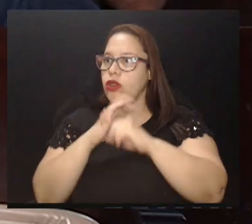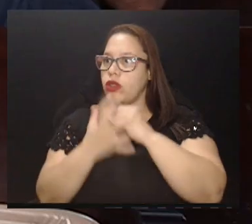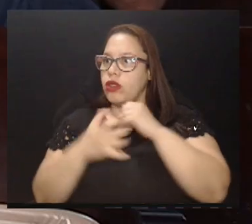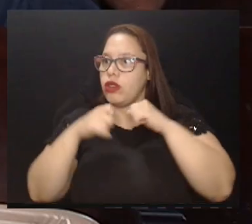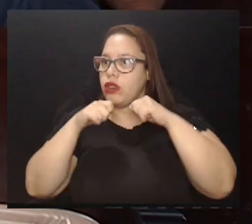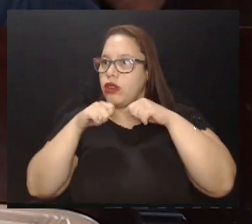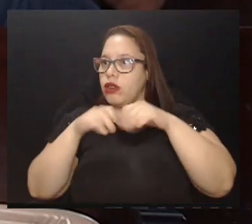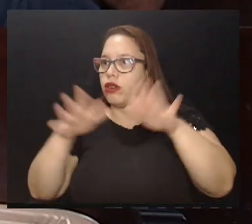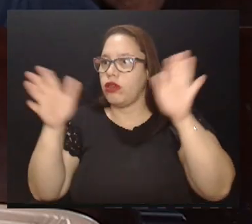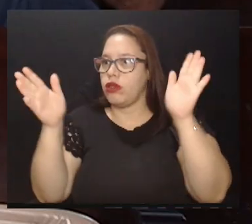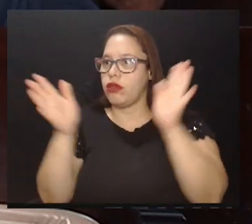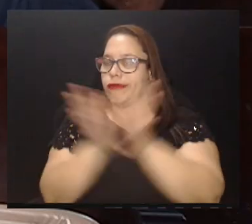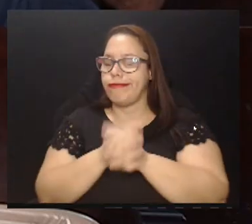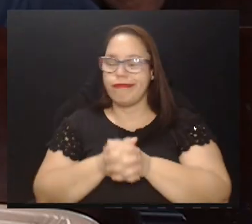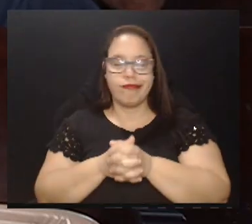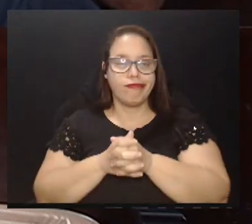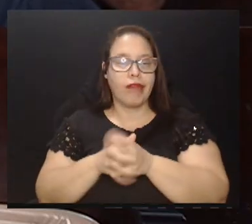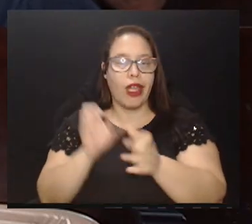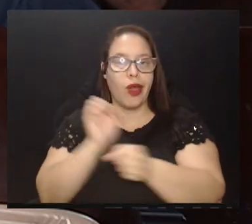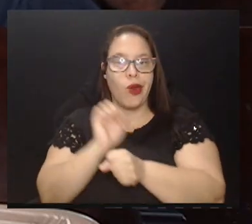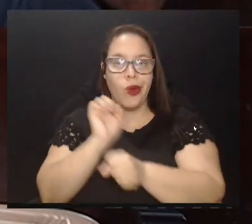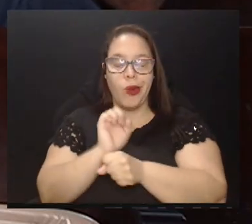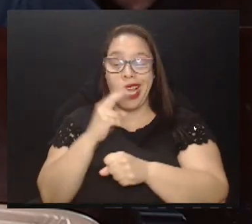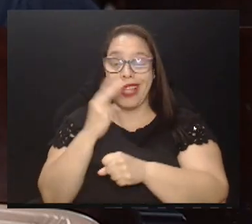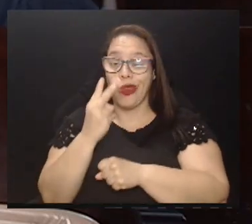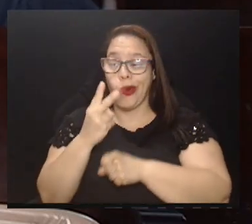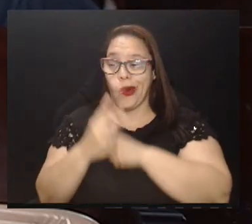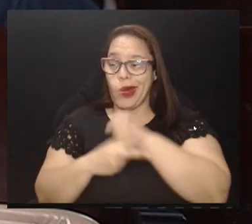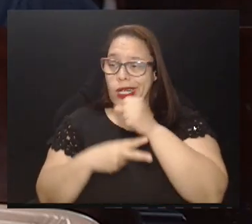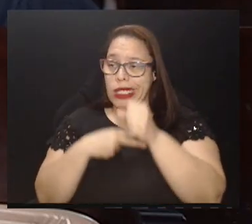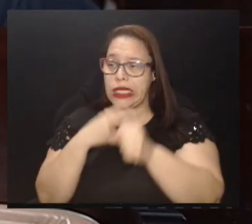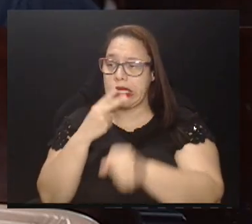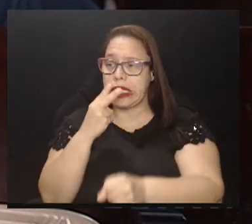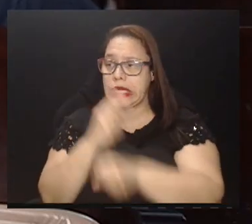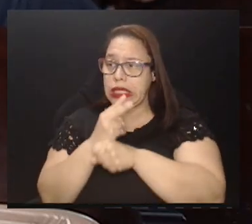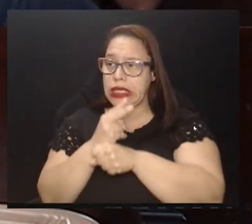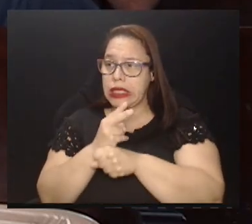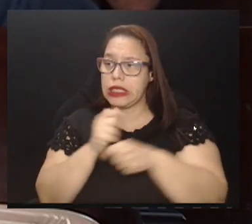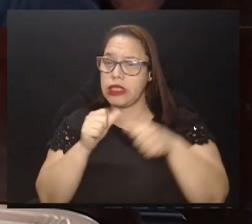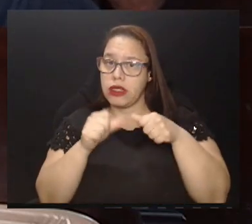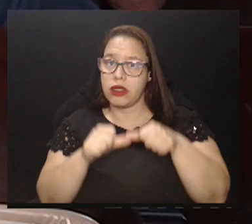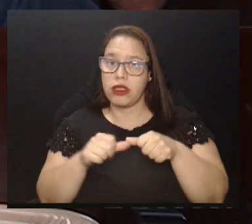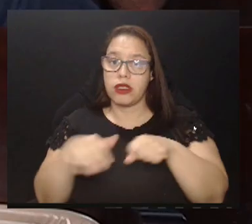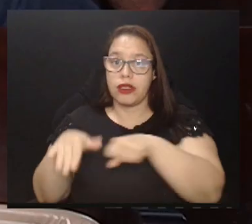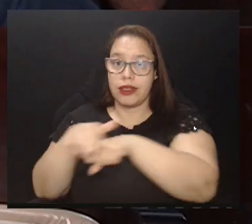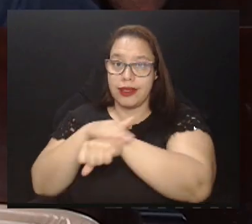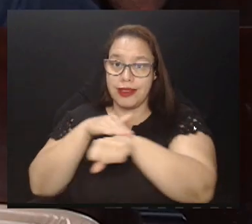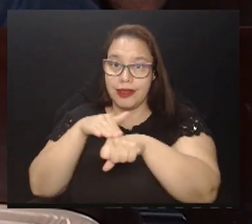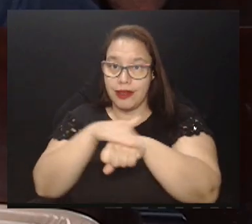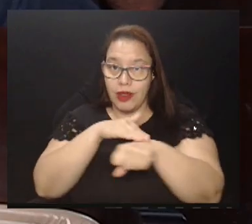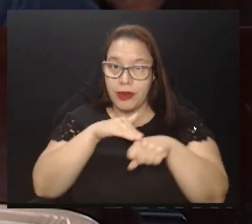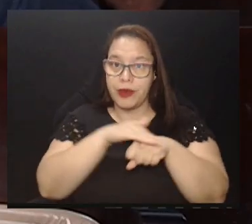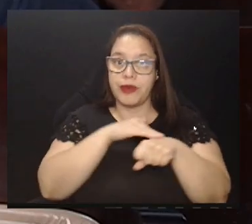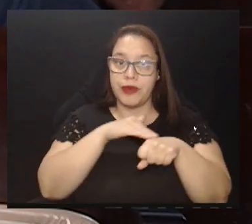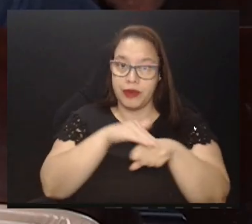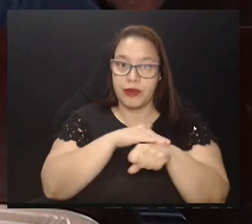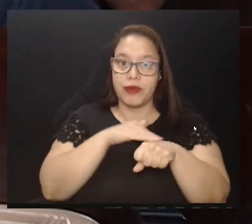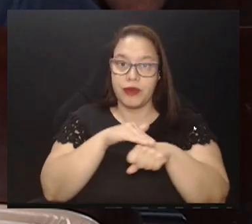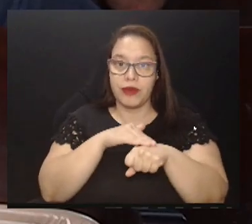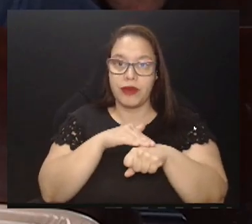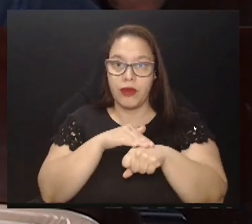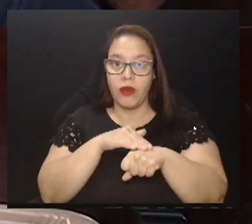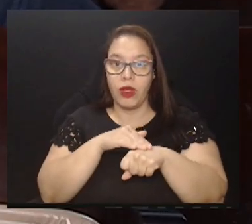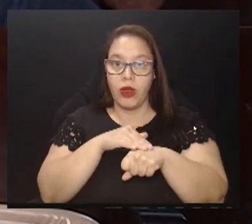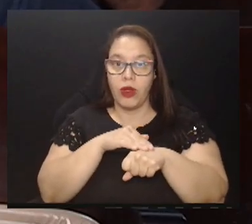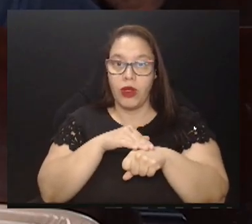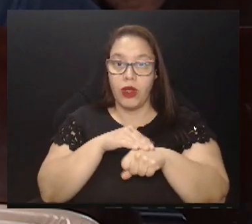ficar parado 2 anos. E enquanto a gente ficava parado, a gente conversava pelo online, né?